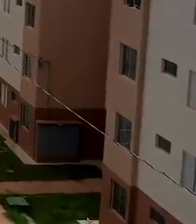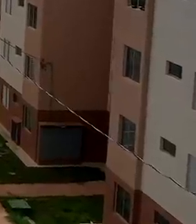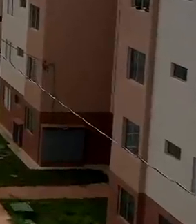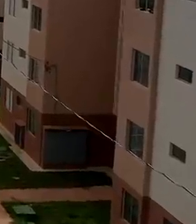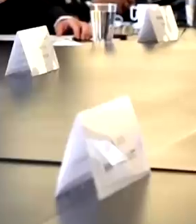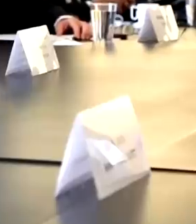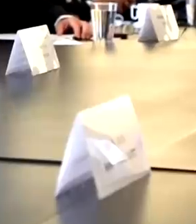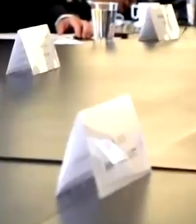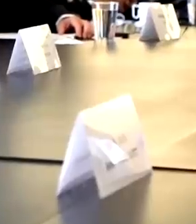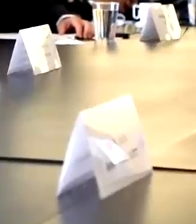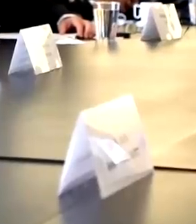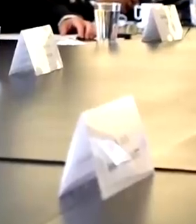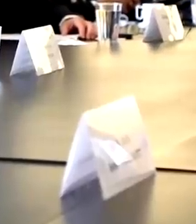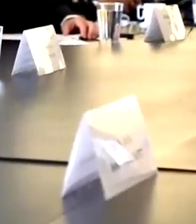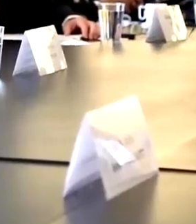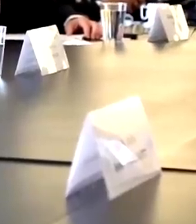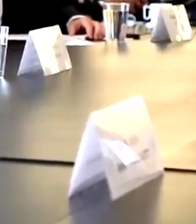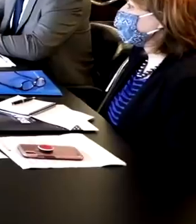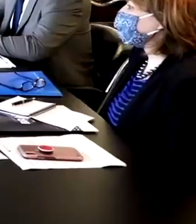Tchau,